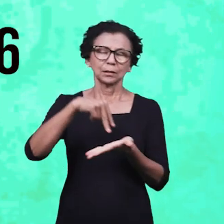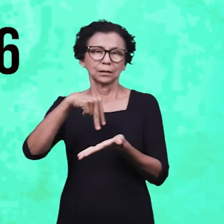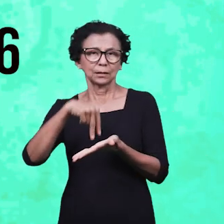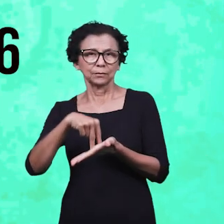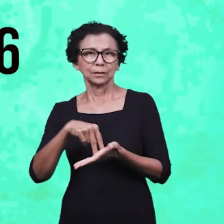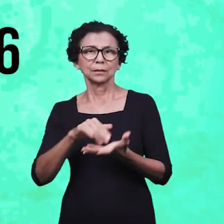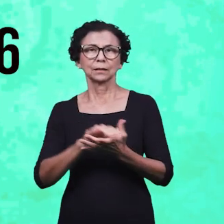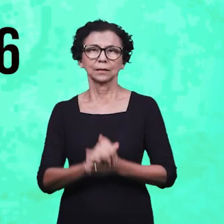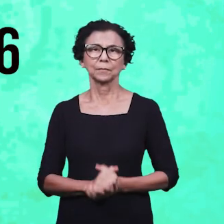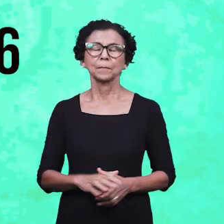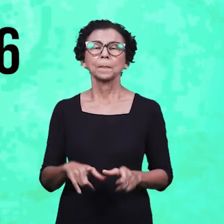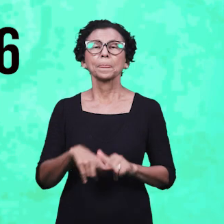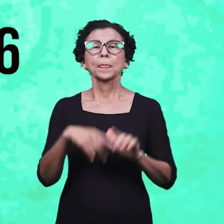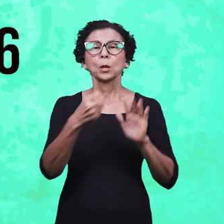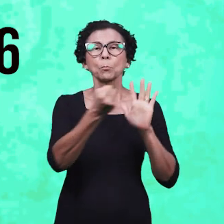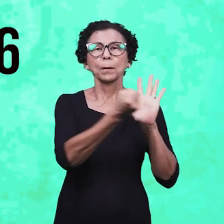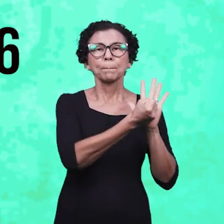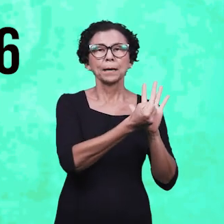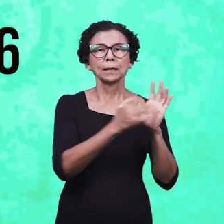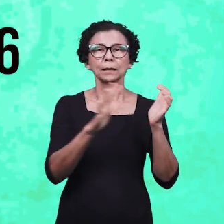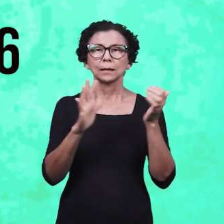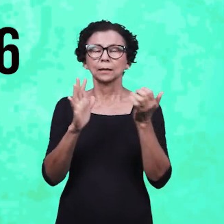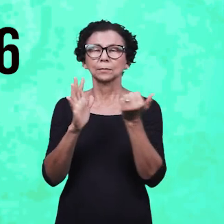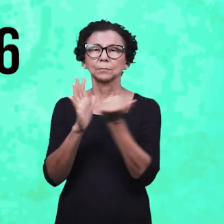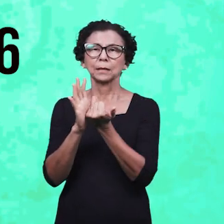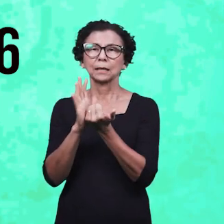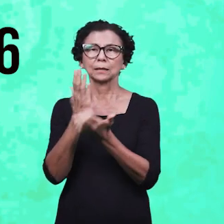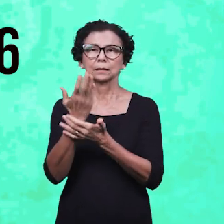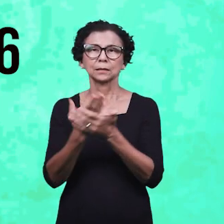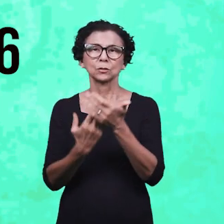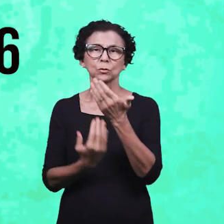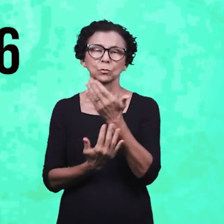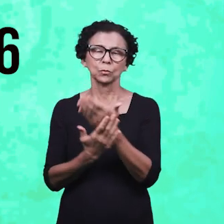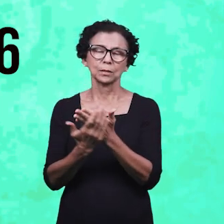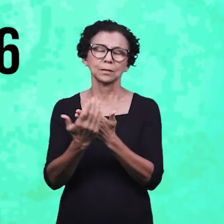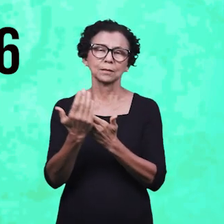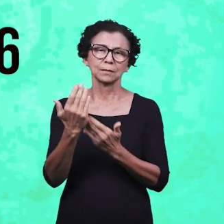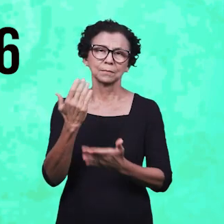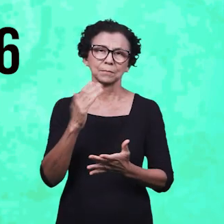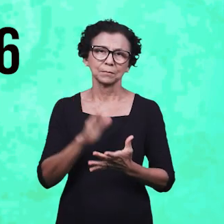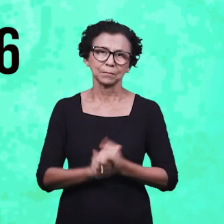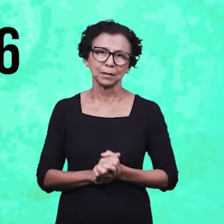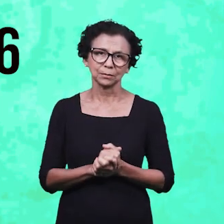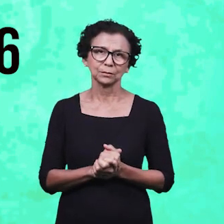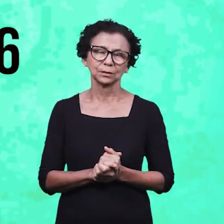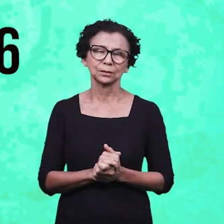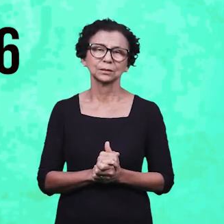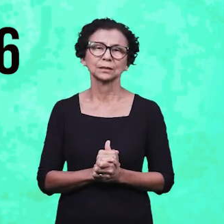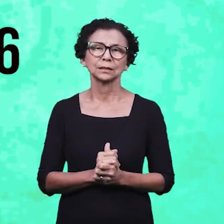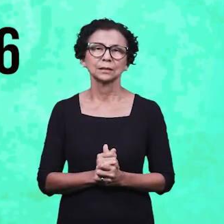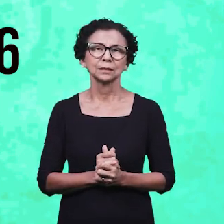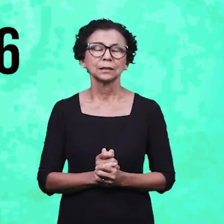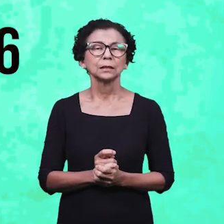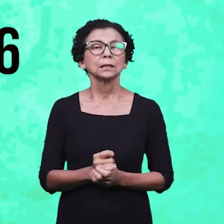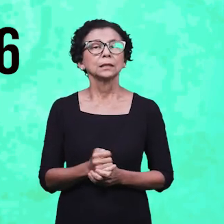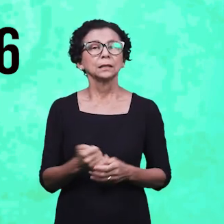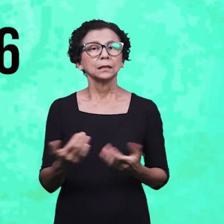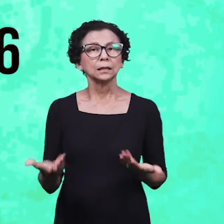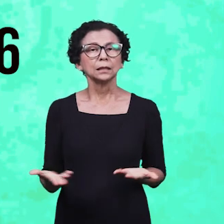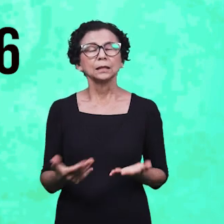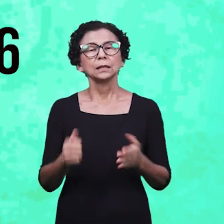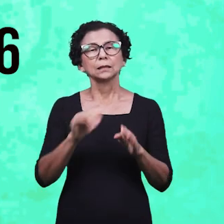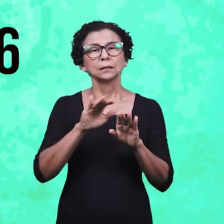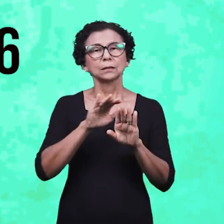na tua mão e te serão por frontais entre os teus olhos e as escreverás nos umbrais de